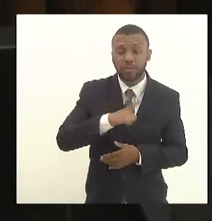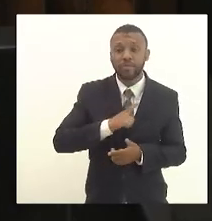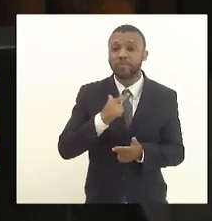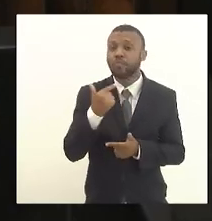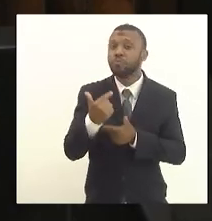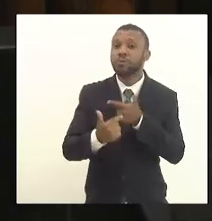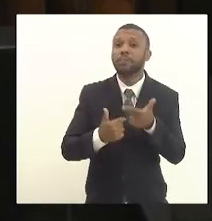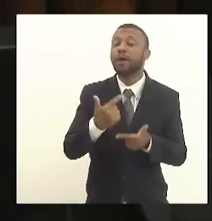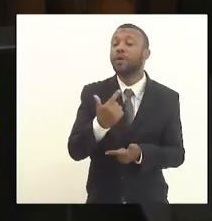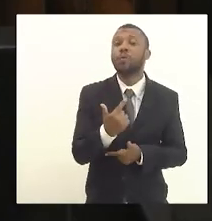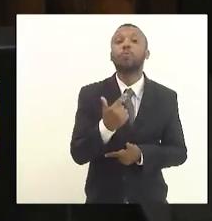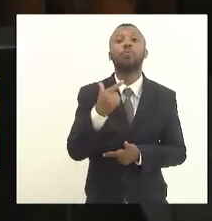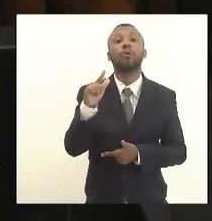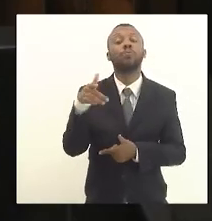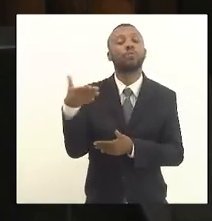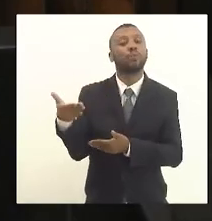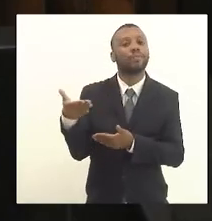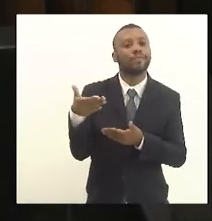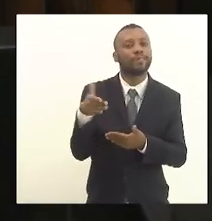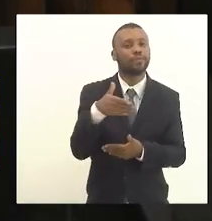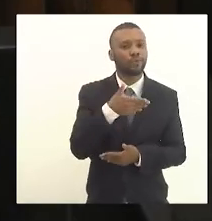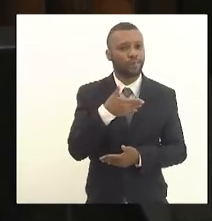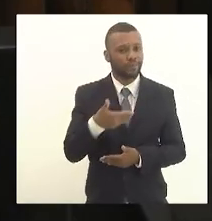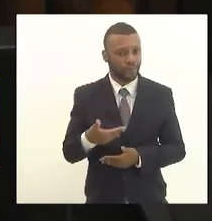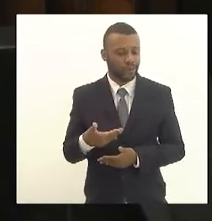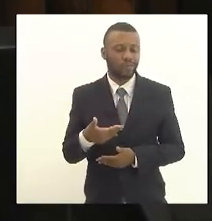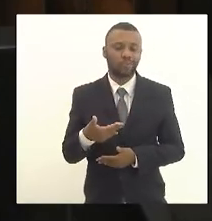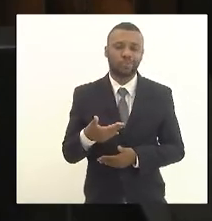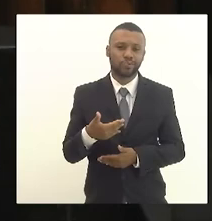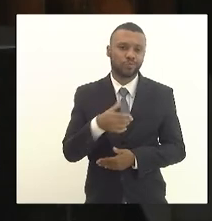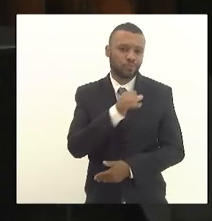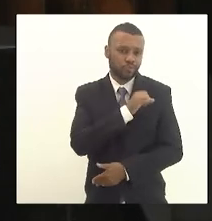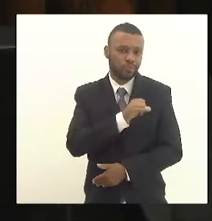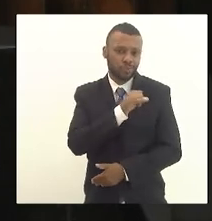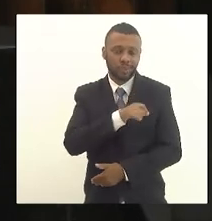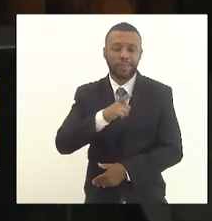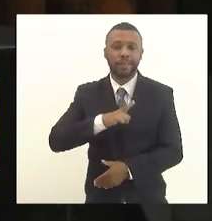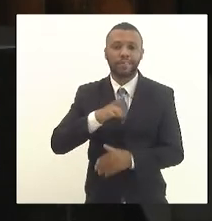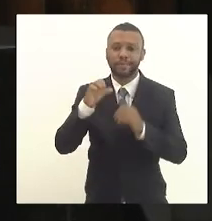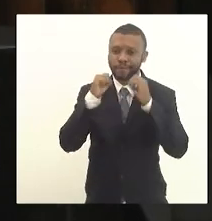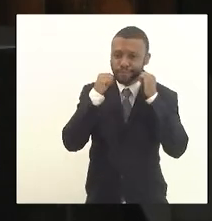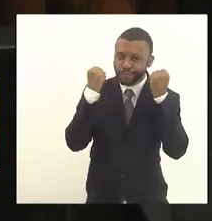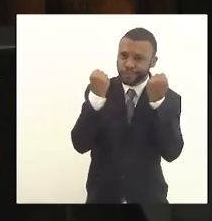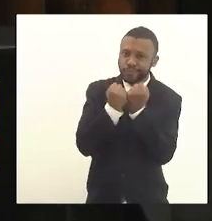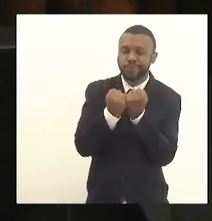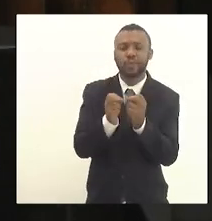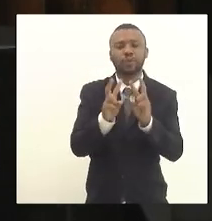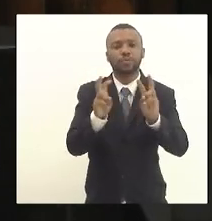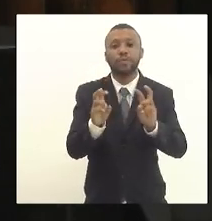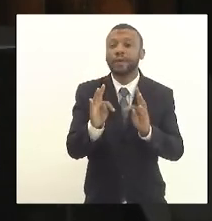atividade, um convite do governo do Estado, que fez um seminário sobre tecnologia 5G.